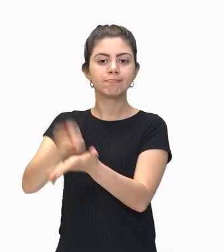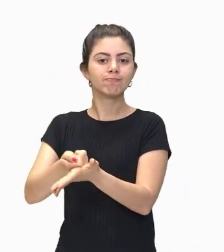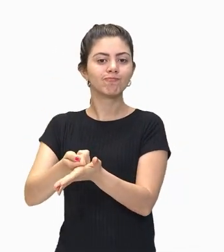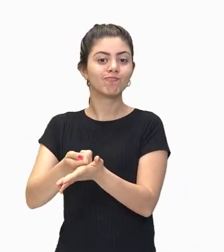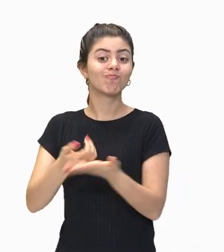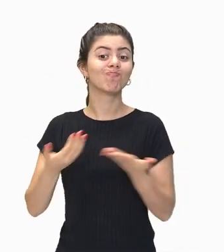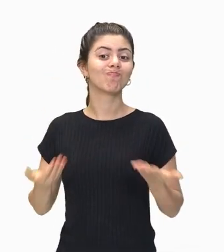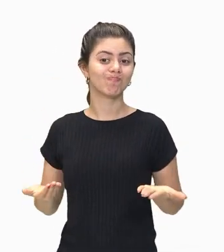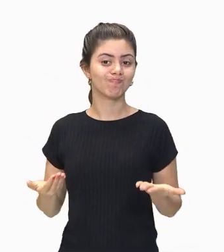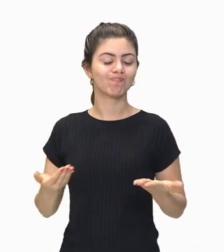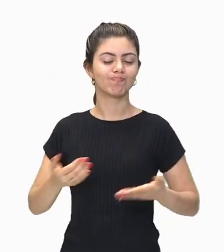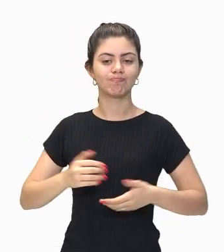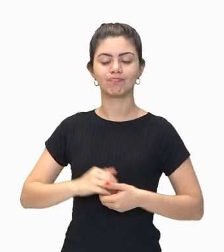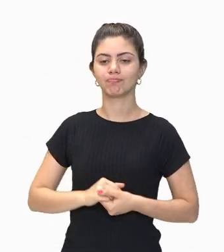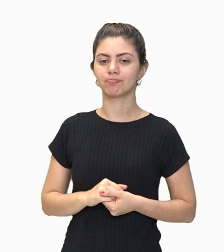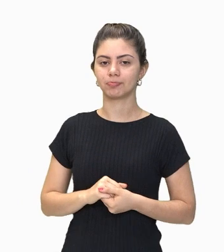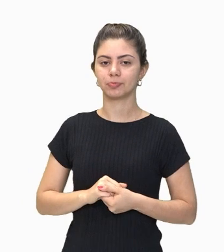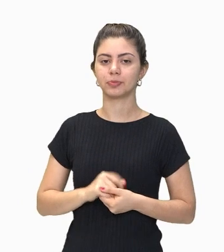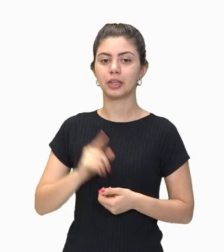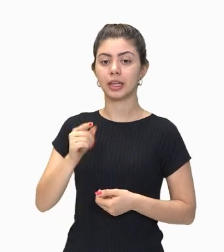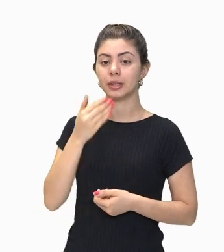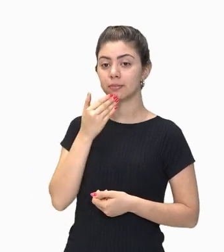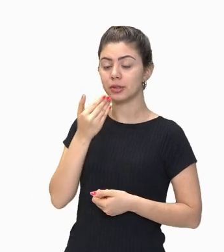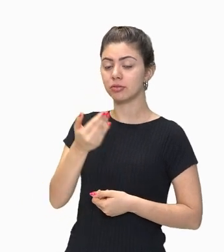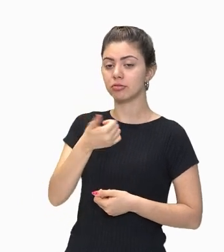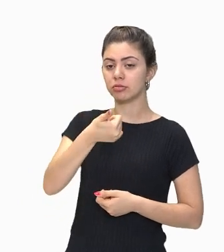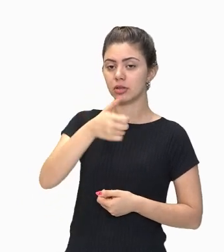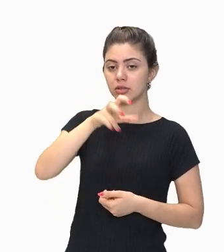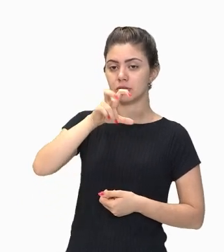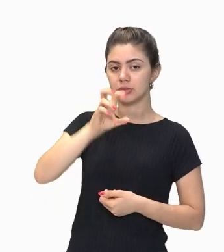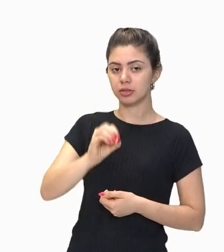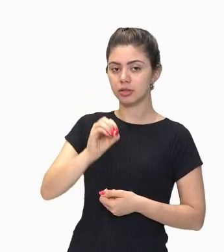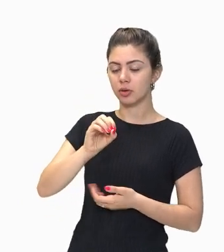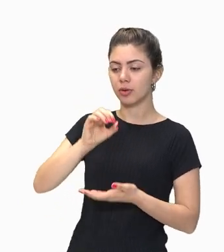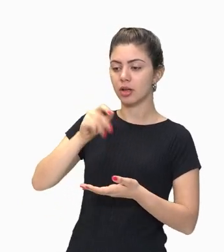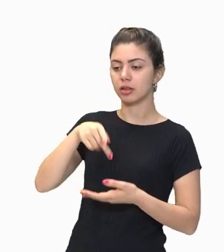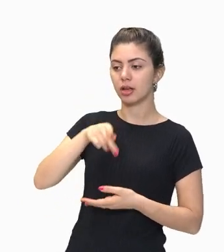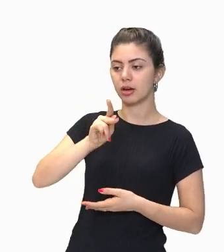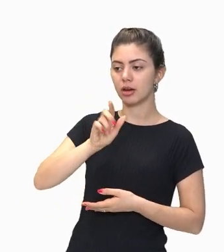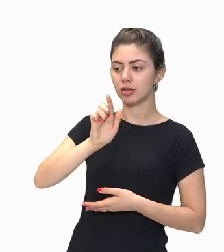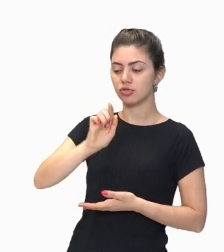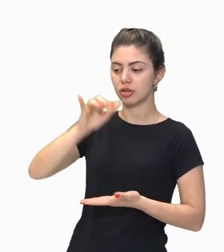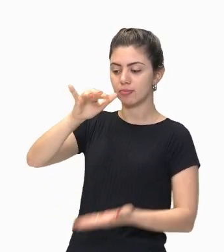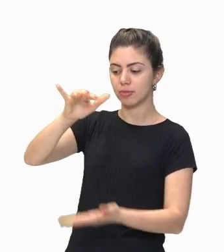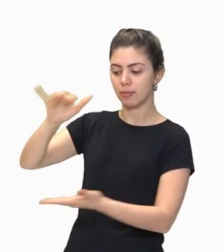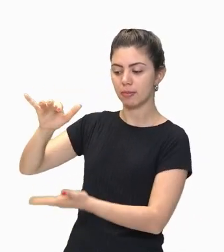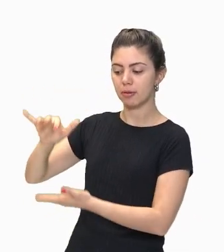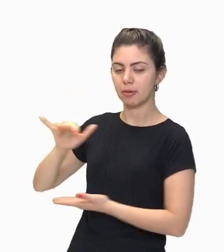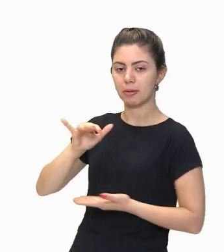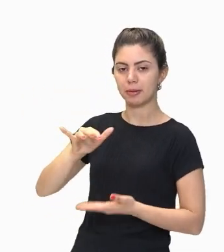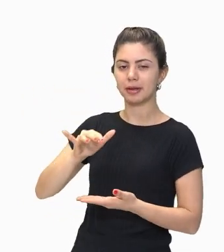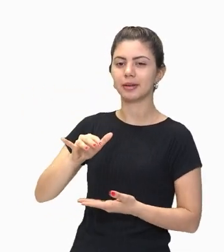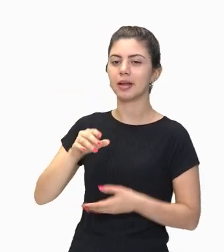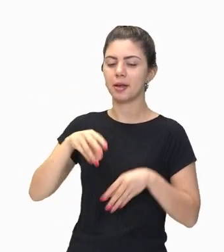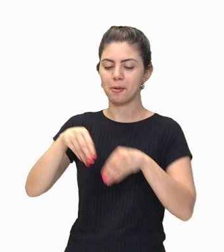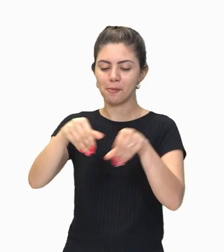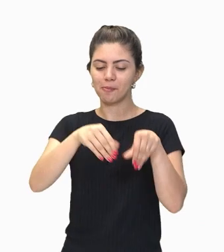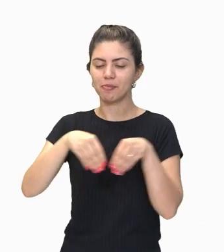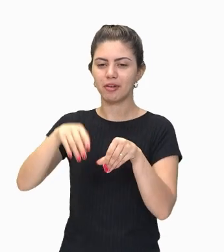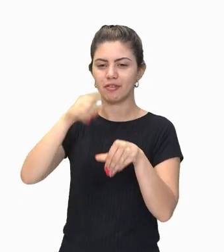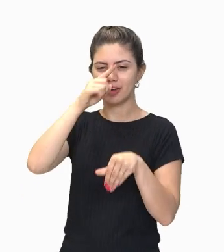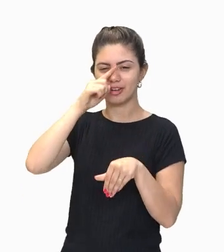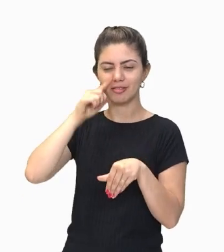neste pedido de 150 quilos de farinha do Arinhi? Pensa numa farinha boa, né? Para a gente tomar